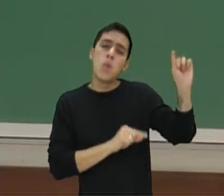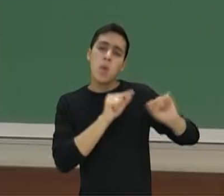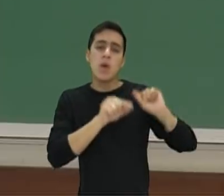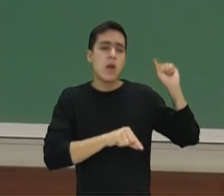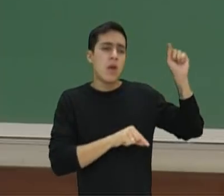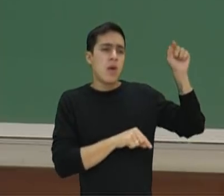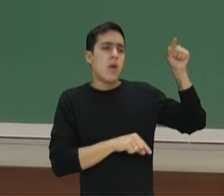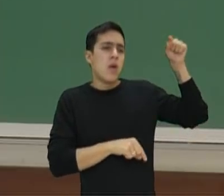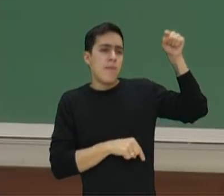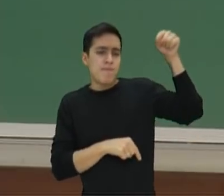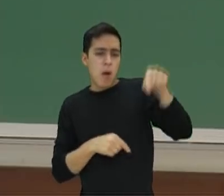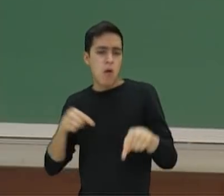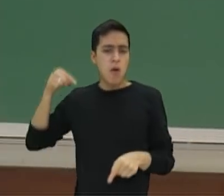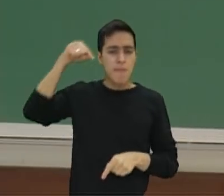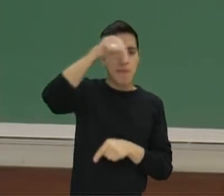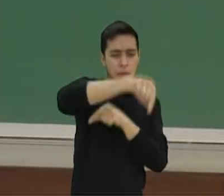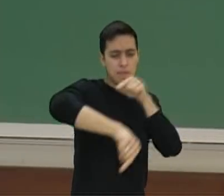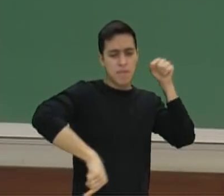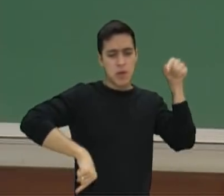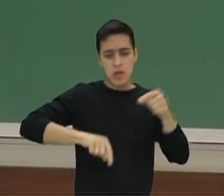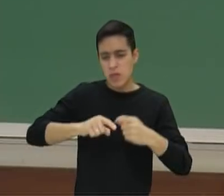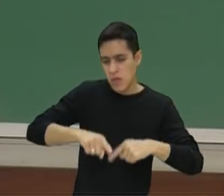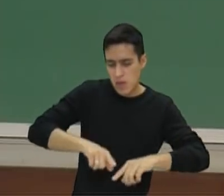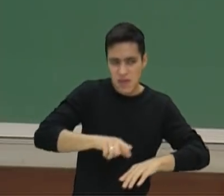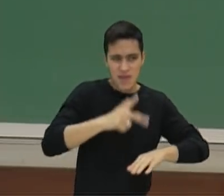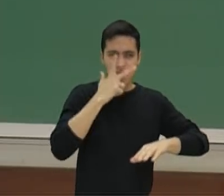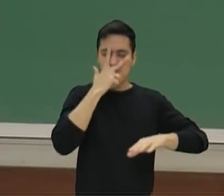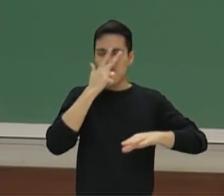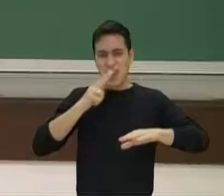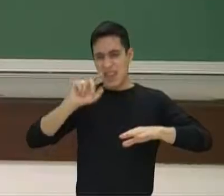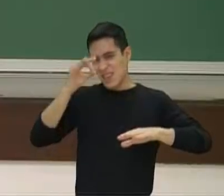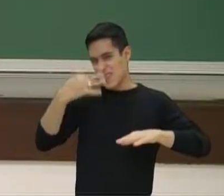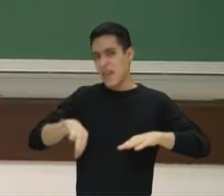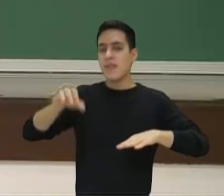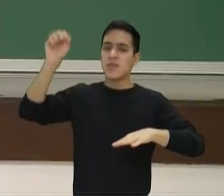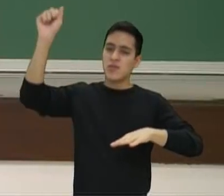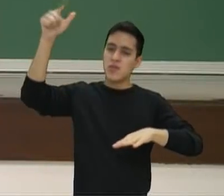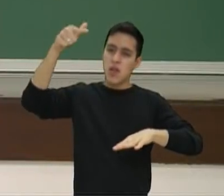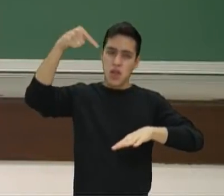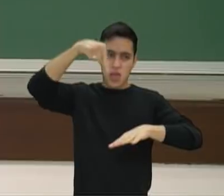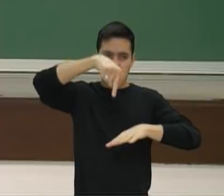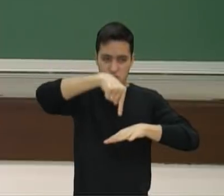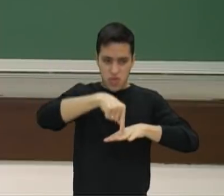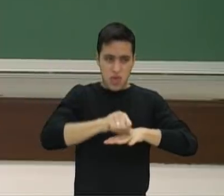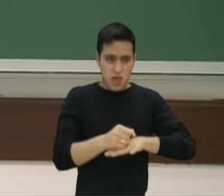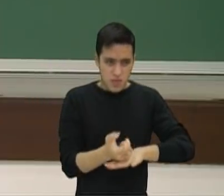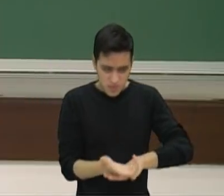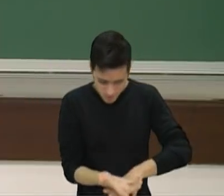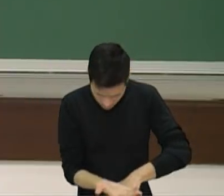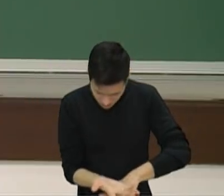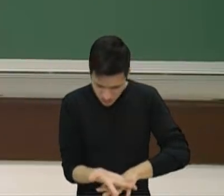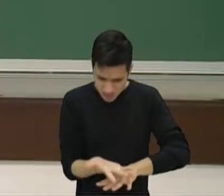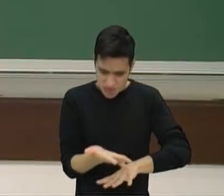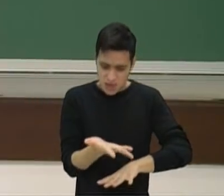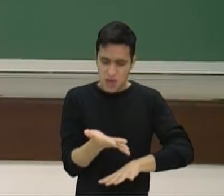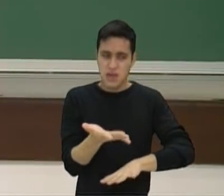ao espaço, ela é refletida. Então vem o sol, luz solar, a